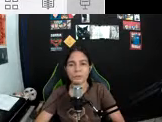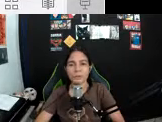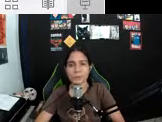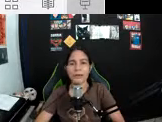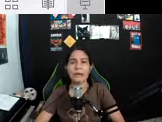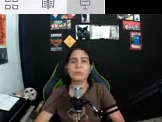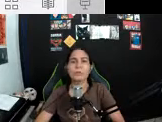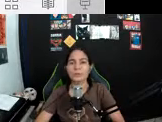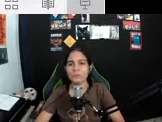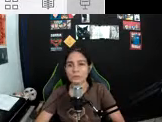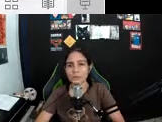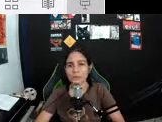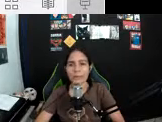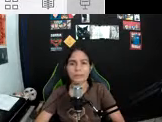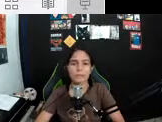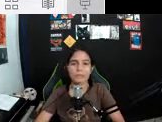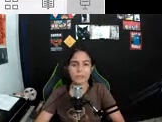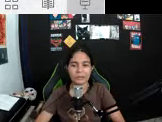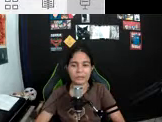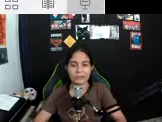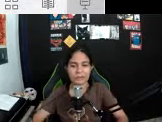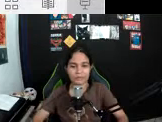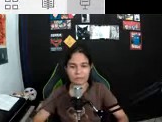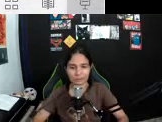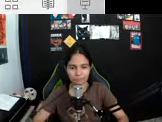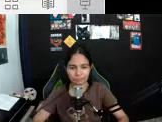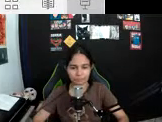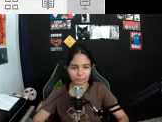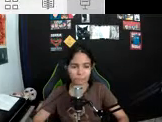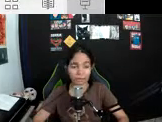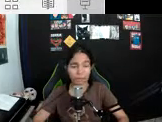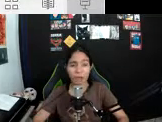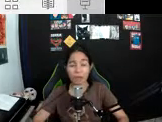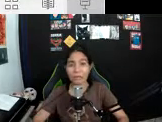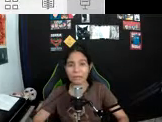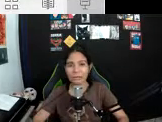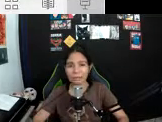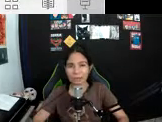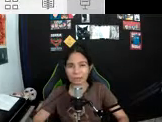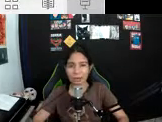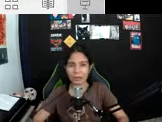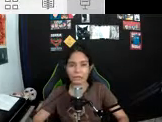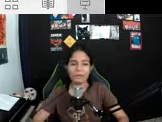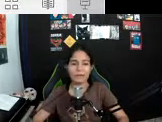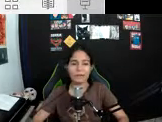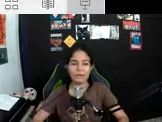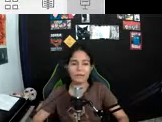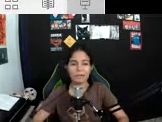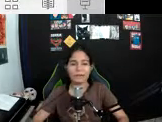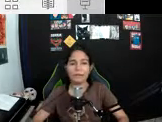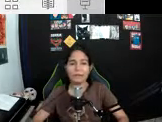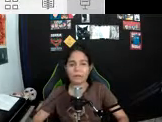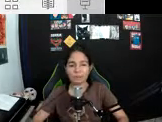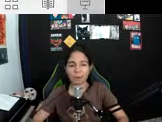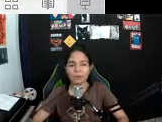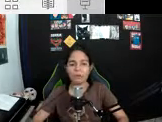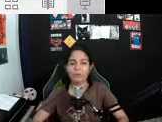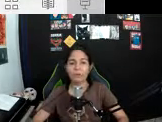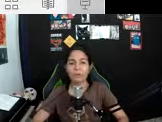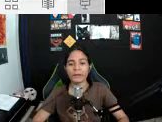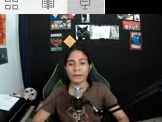procedimento de forma legal, com todos os cuidados e assistência necessária. No artigo 29, aqui no Brasil também